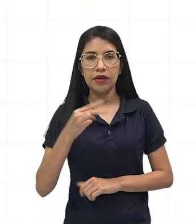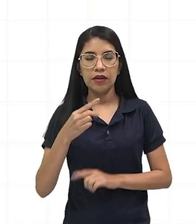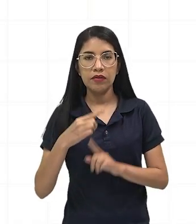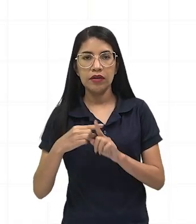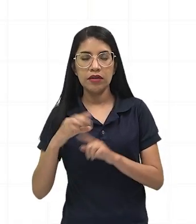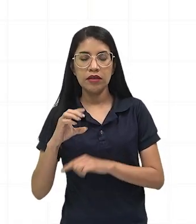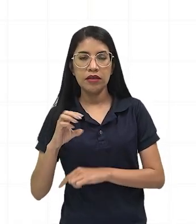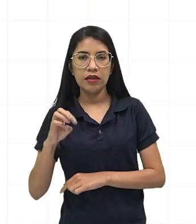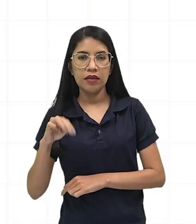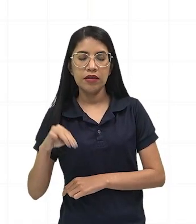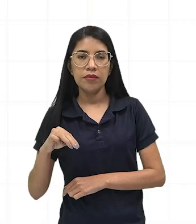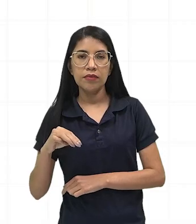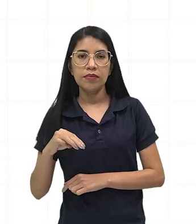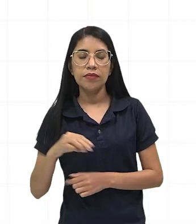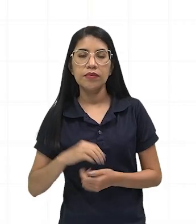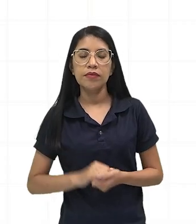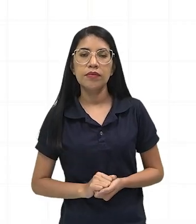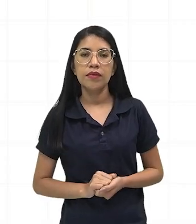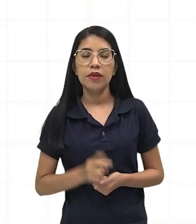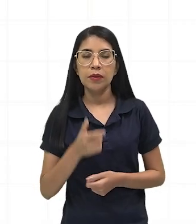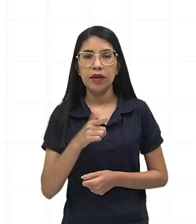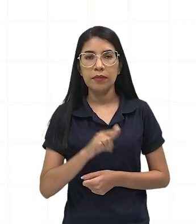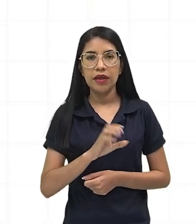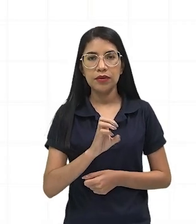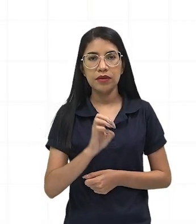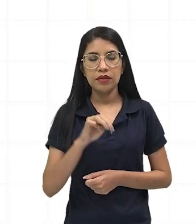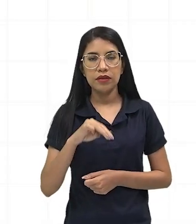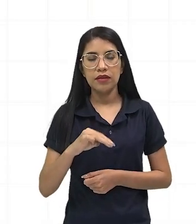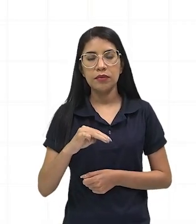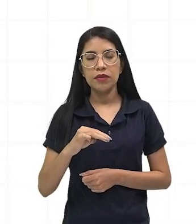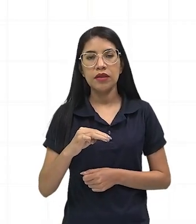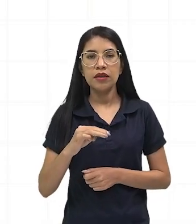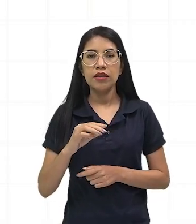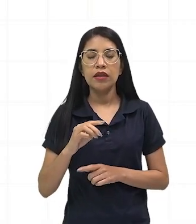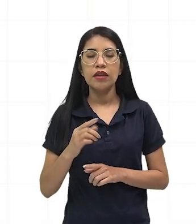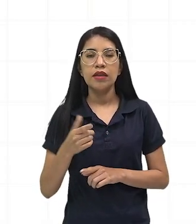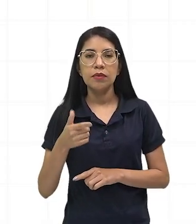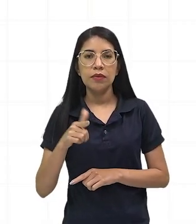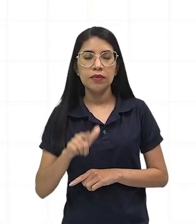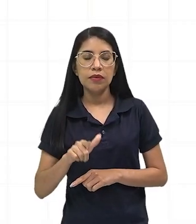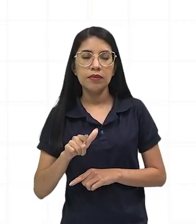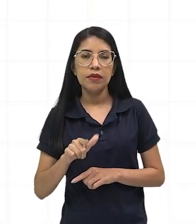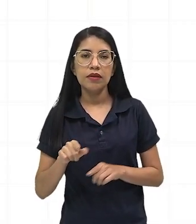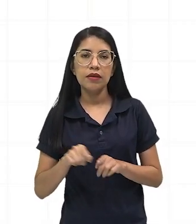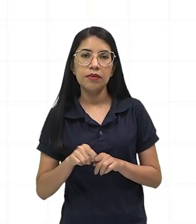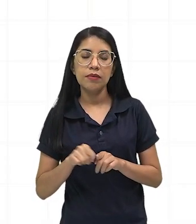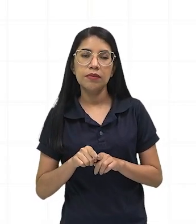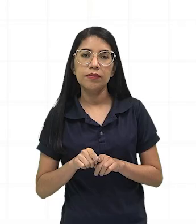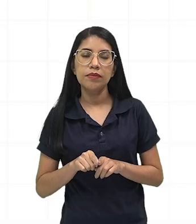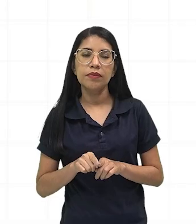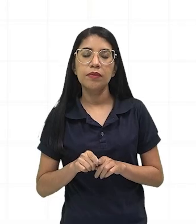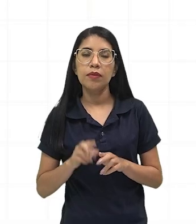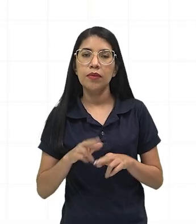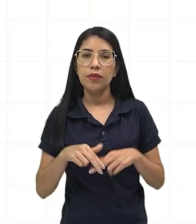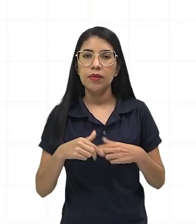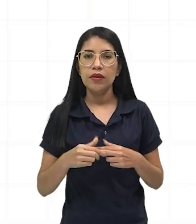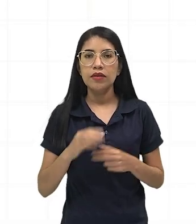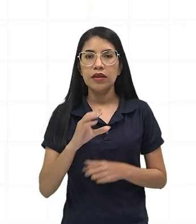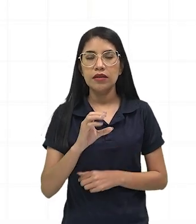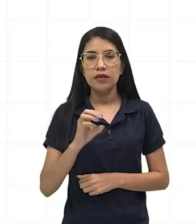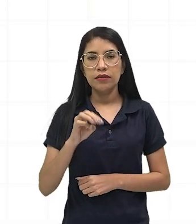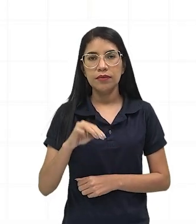de potência de mesma base. Repete a base, soma os expoentes. Ó, por isso que vai me dar centímetros cúbicos.